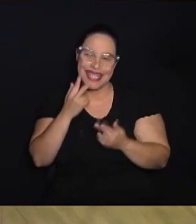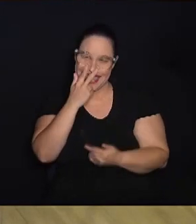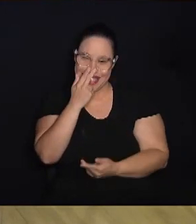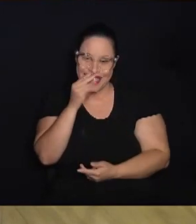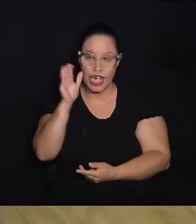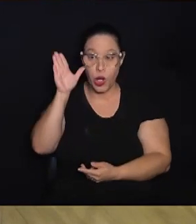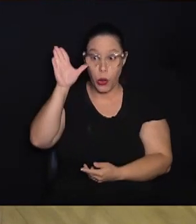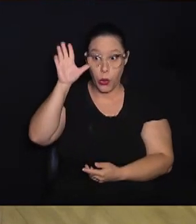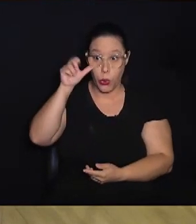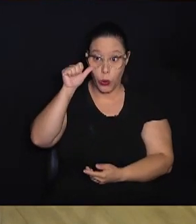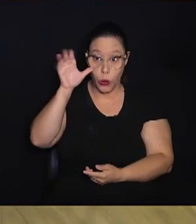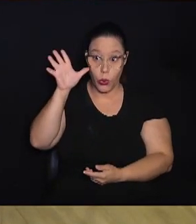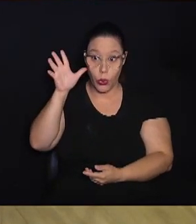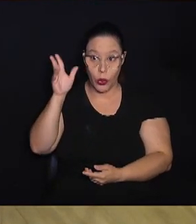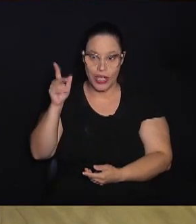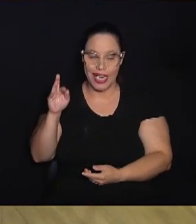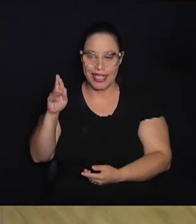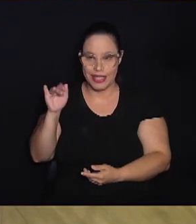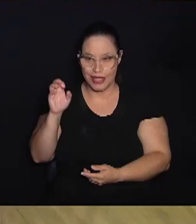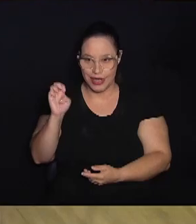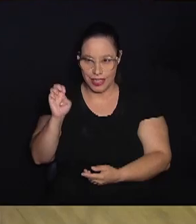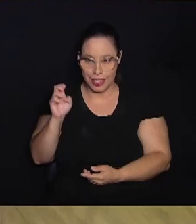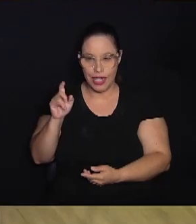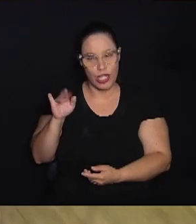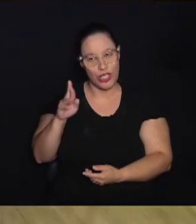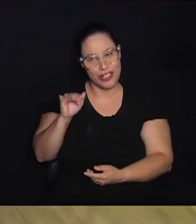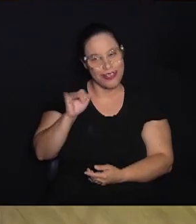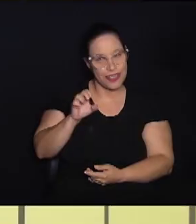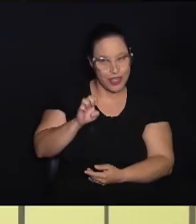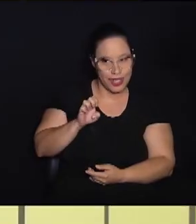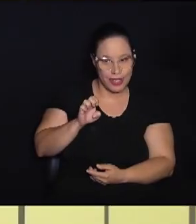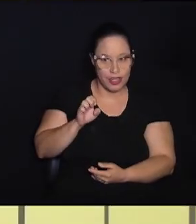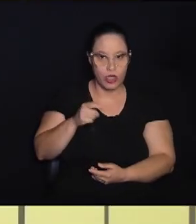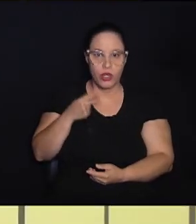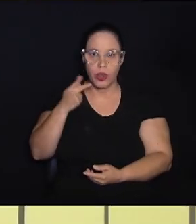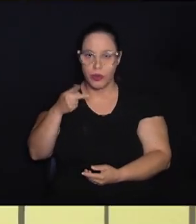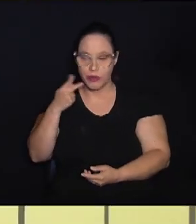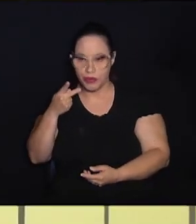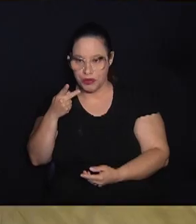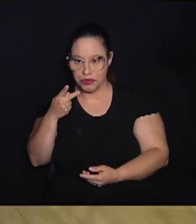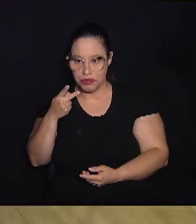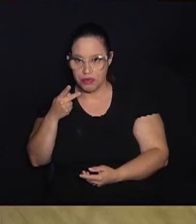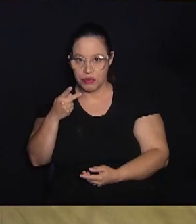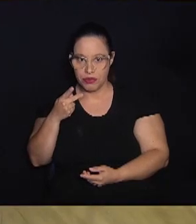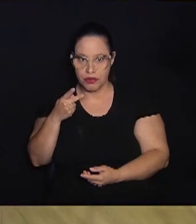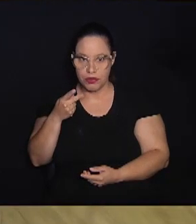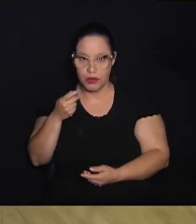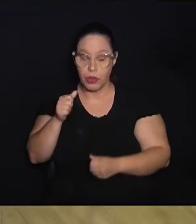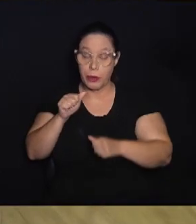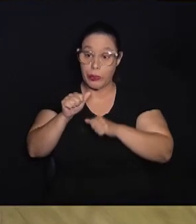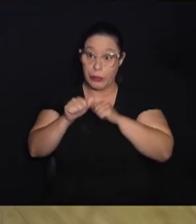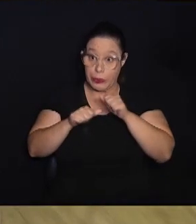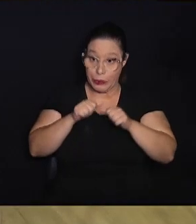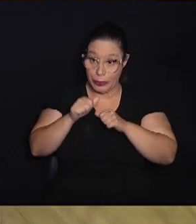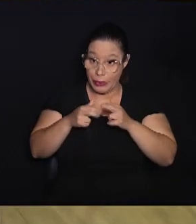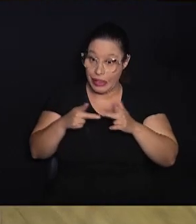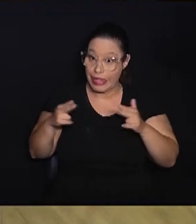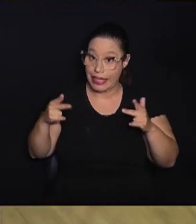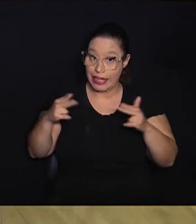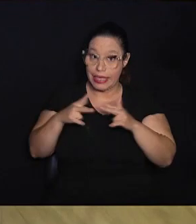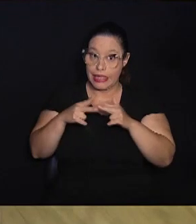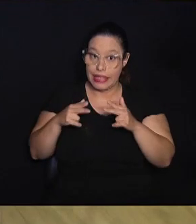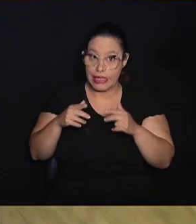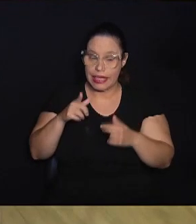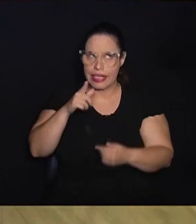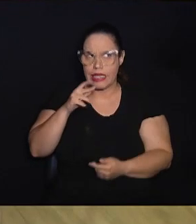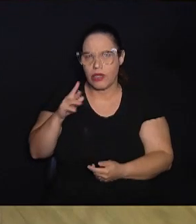é sempre importante a gente falar de de dessa linguagem que a gente precisa disseminar is tem que pôr para rodar cada vez mais né mas essa linguagem